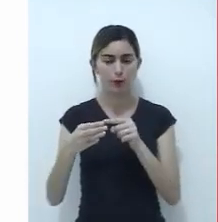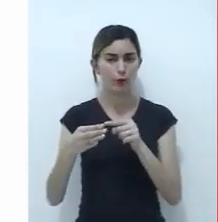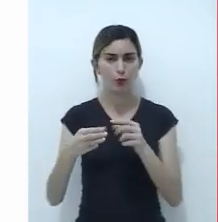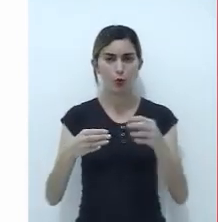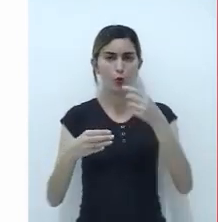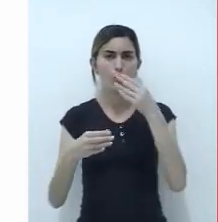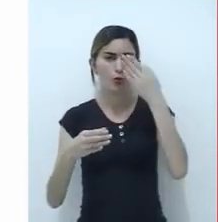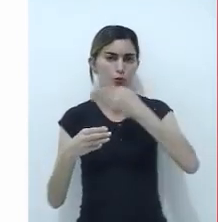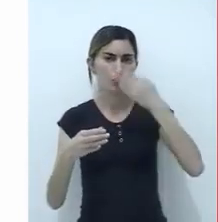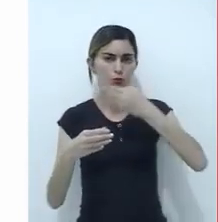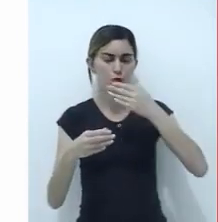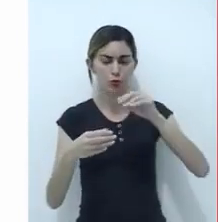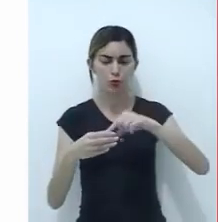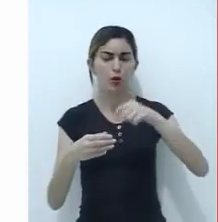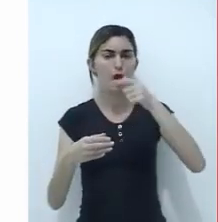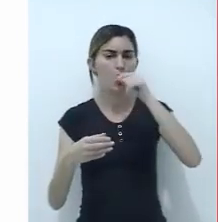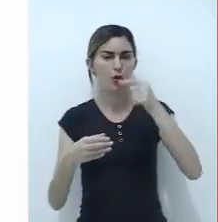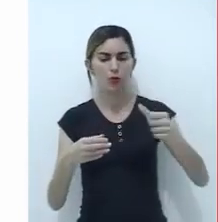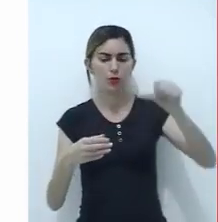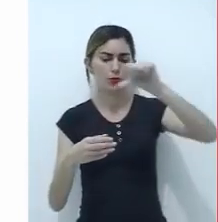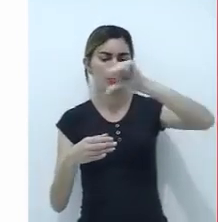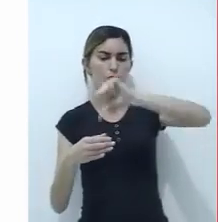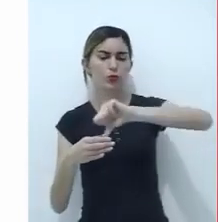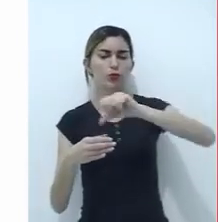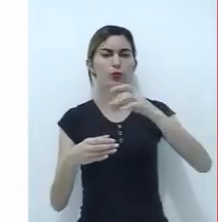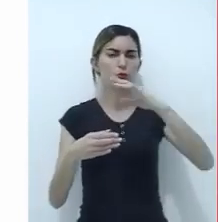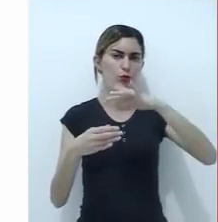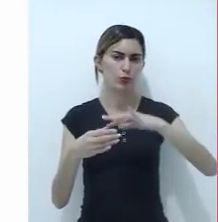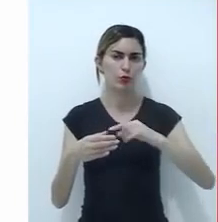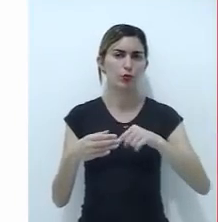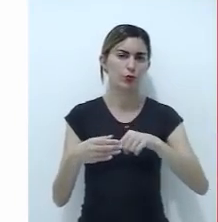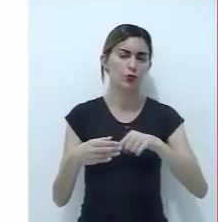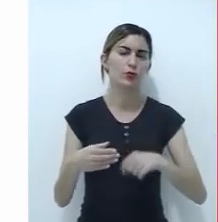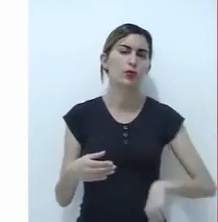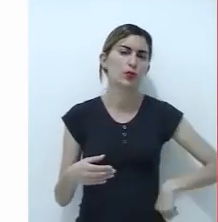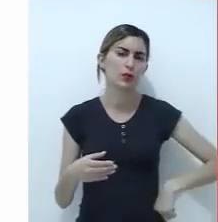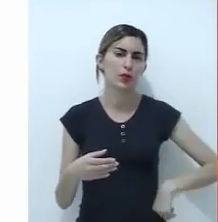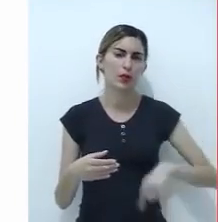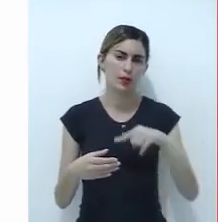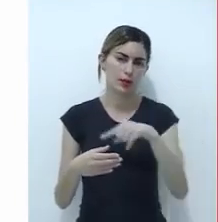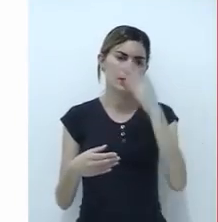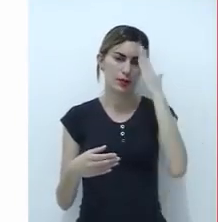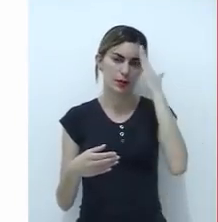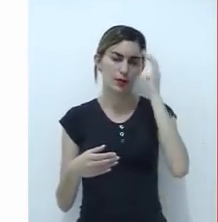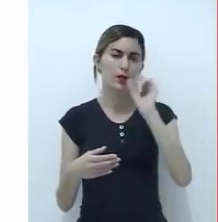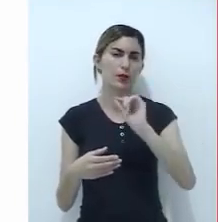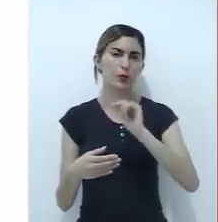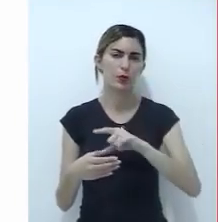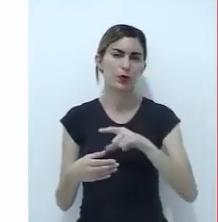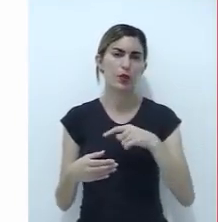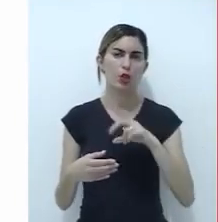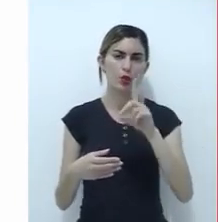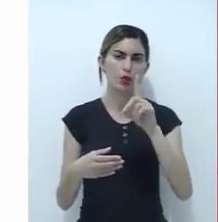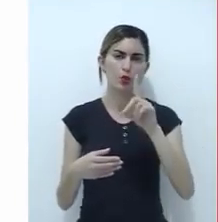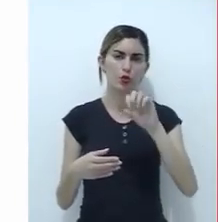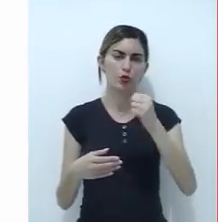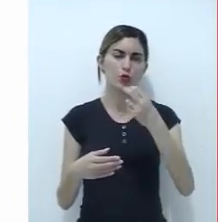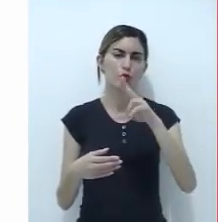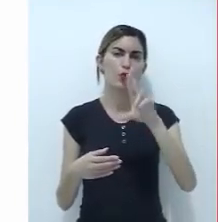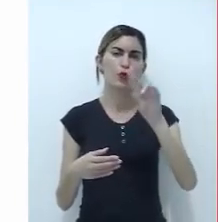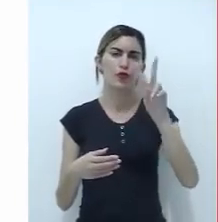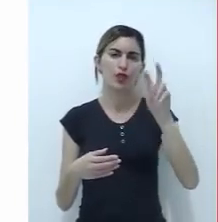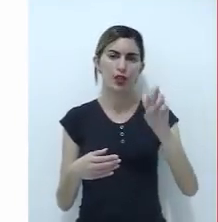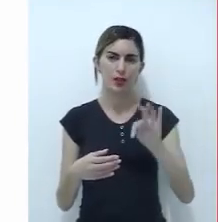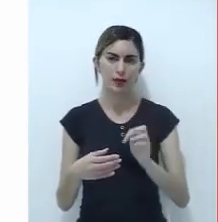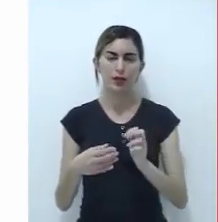copo com açúcar, um copo com água e vai colocar açúcar. Né? Dali a gente sabe que existe o quê? O solvente e